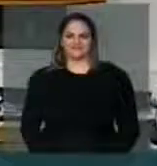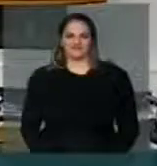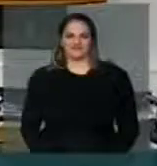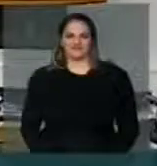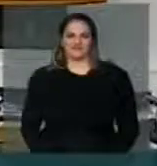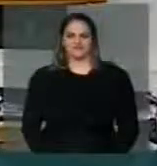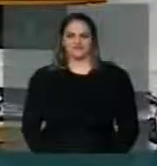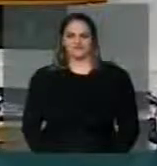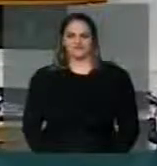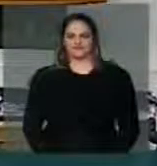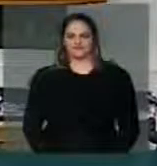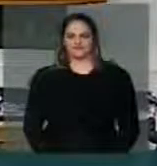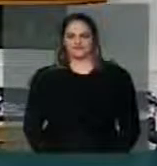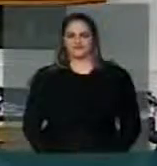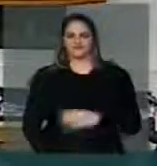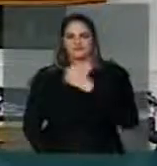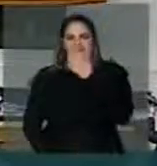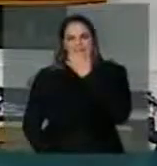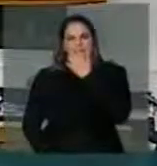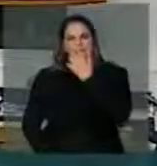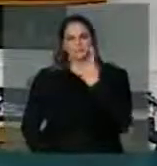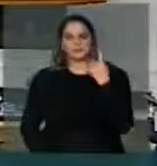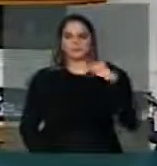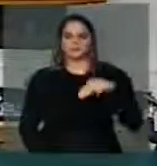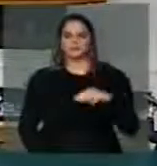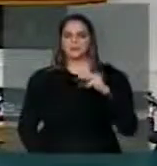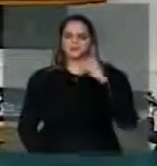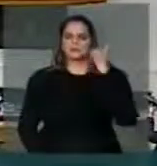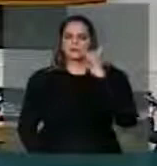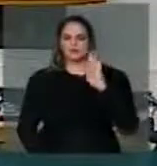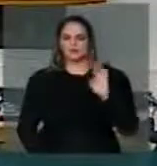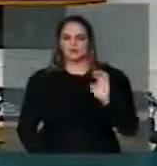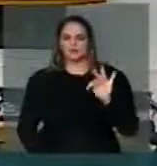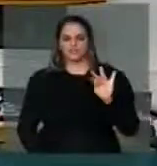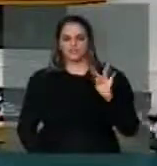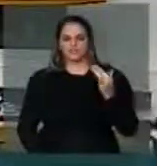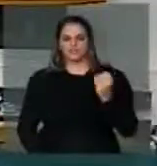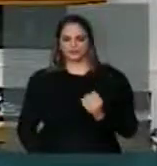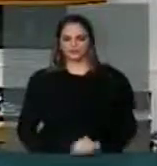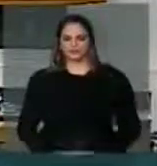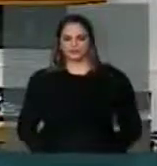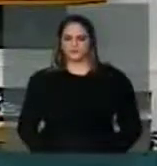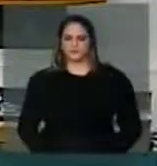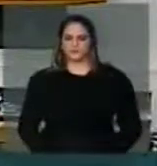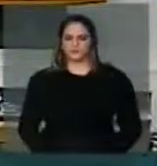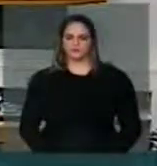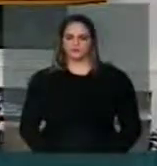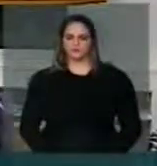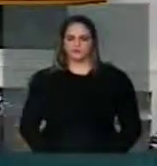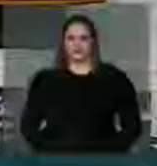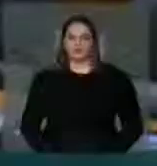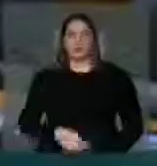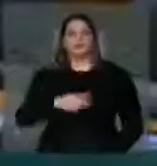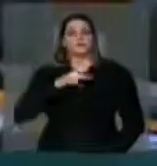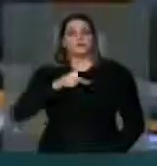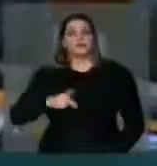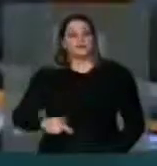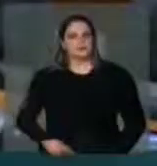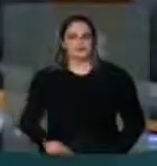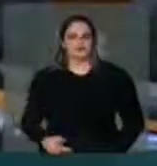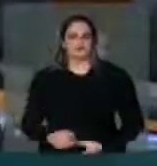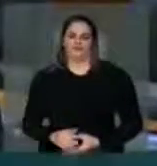Temos. Muito obrigado, deputado. Concedo um minuto, deputado Betinho Gomes. Presidente, o noticiário de